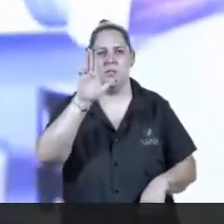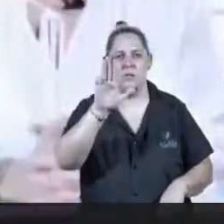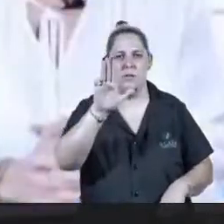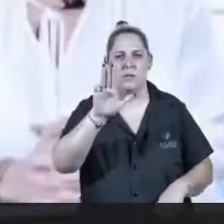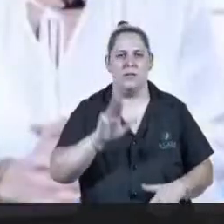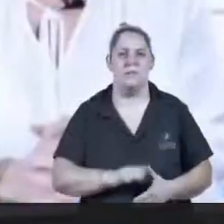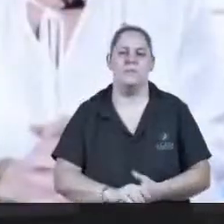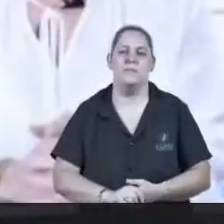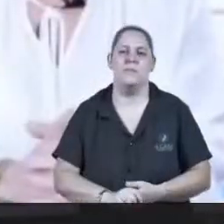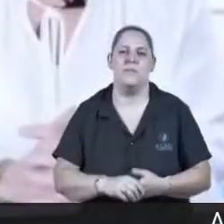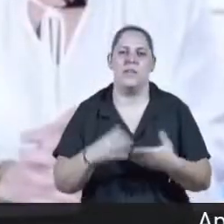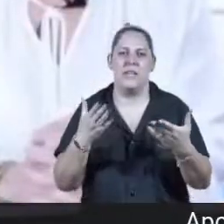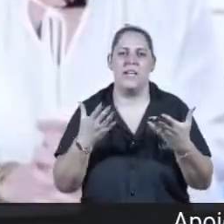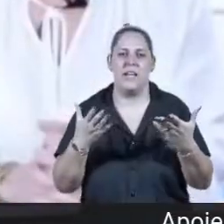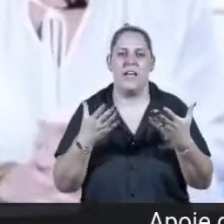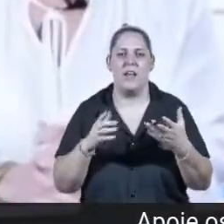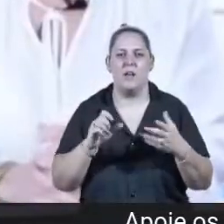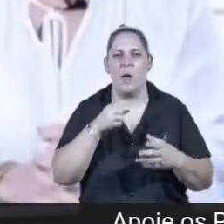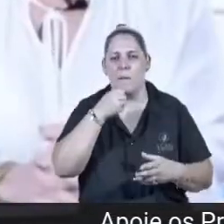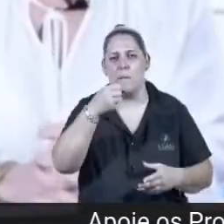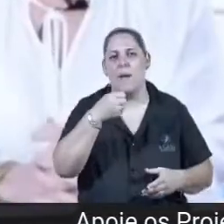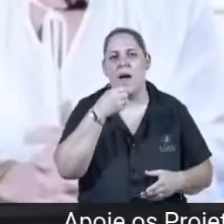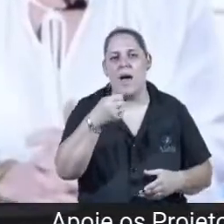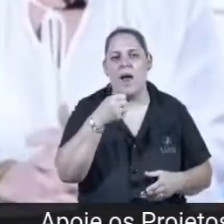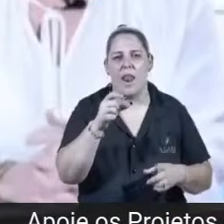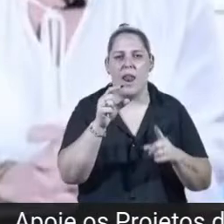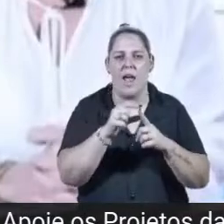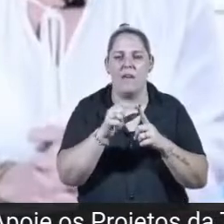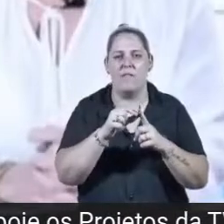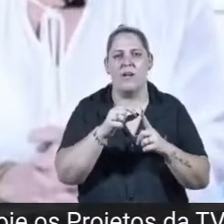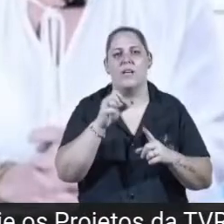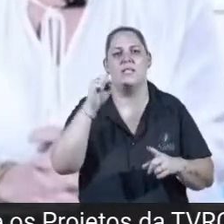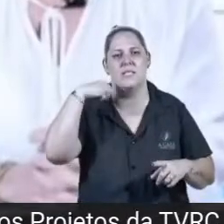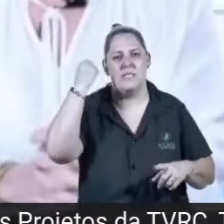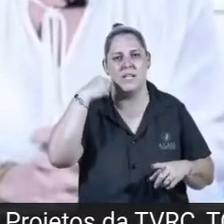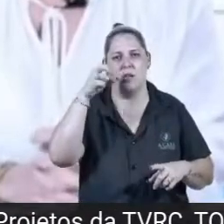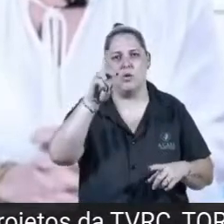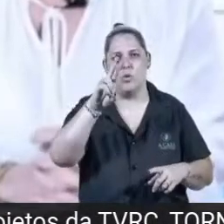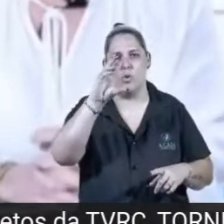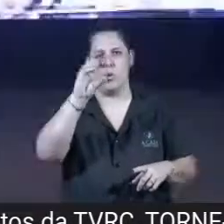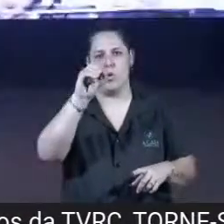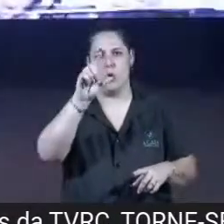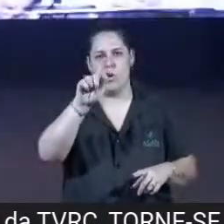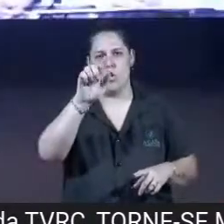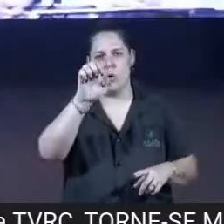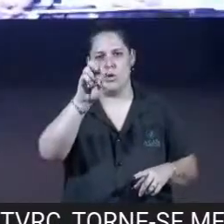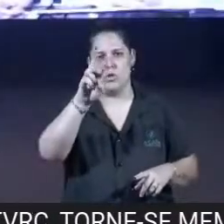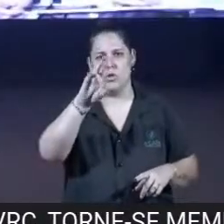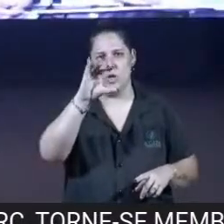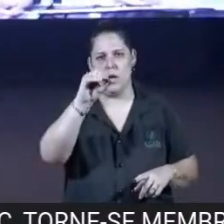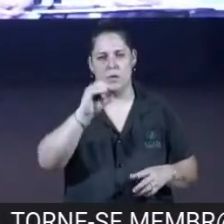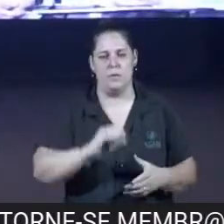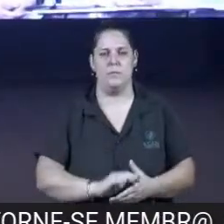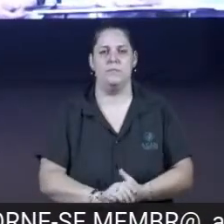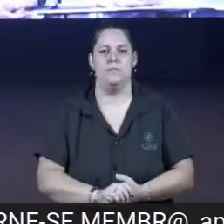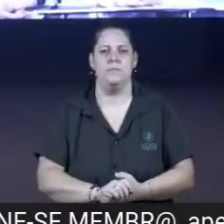Lula. Quero passar a palavra para o senador Rogério para fazer a sua saudação aqui essa noite. Bem-vindo,